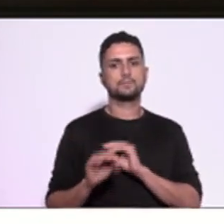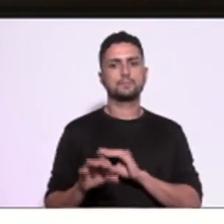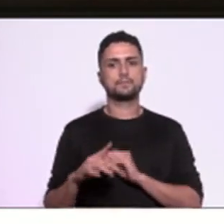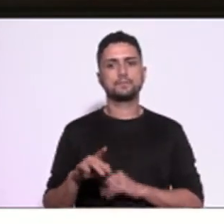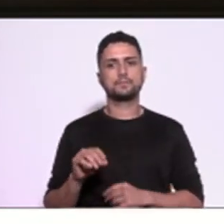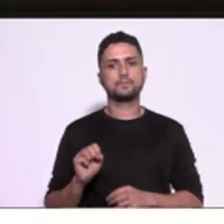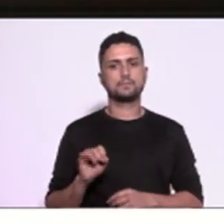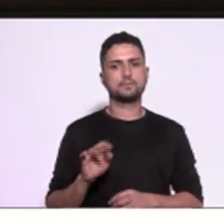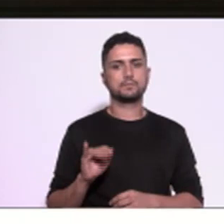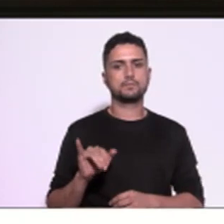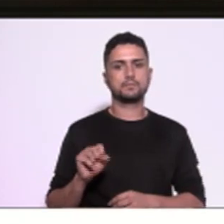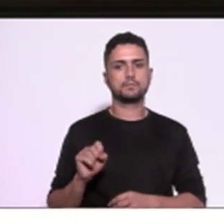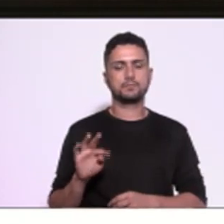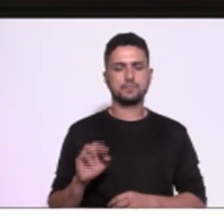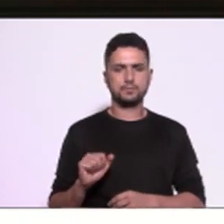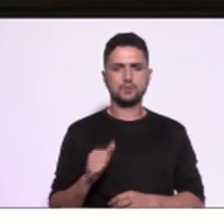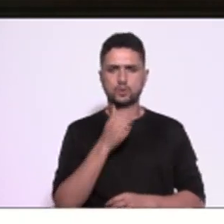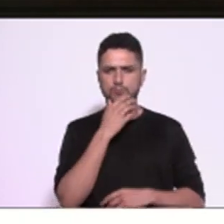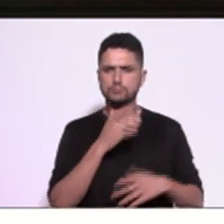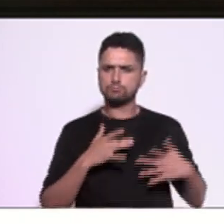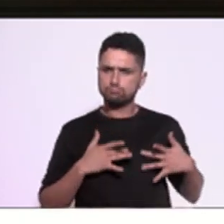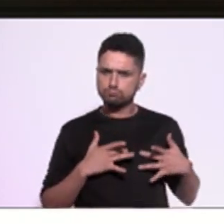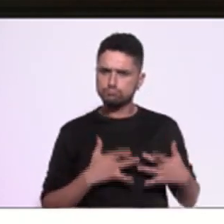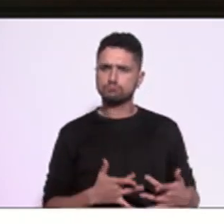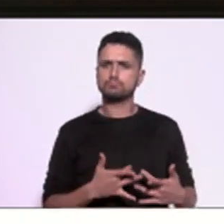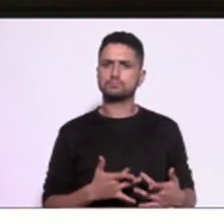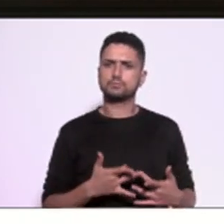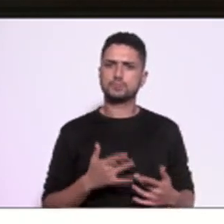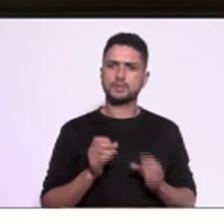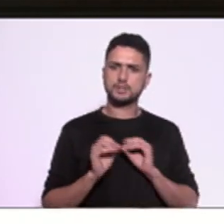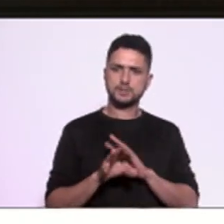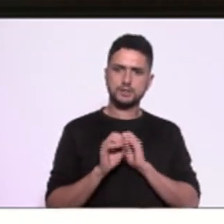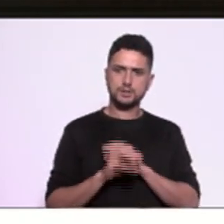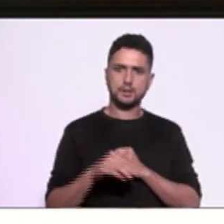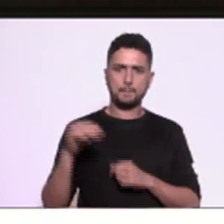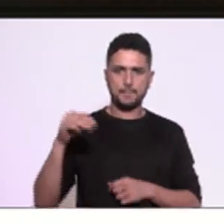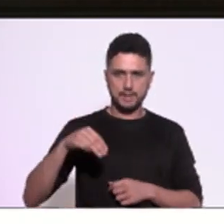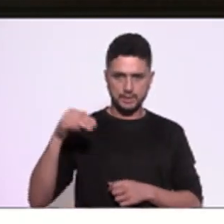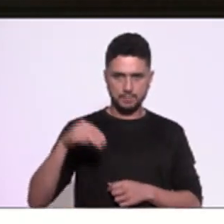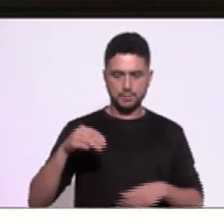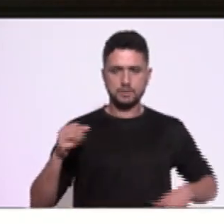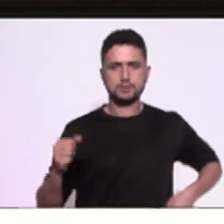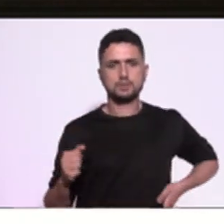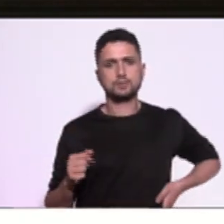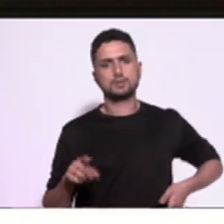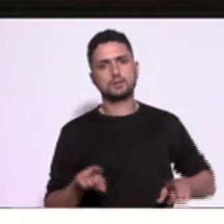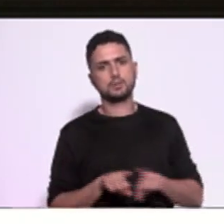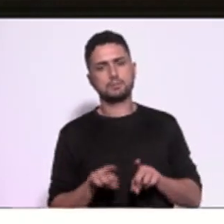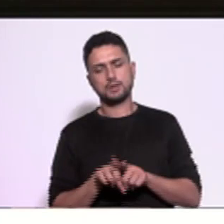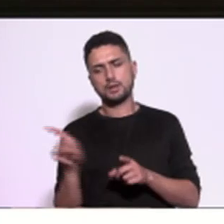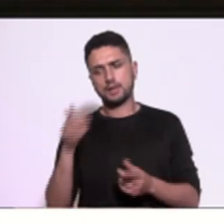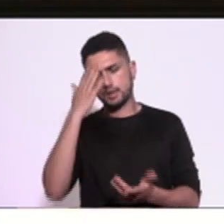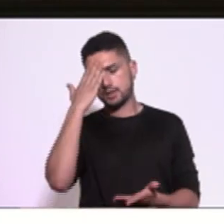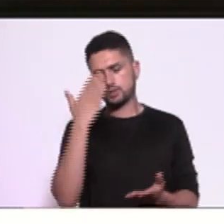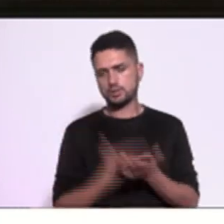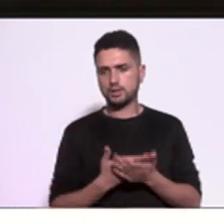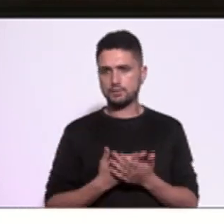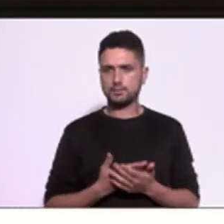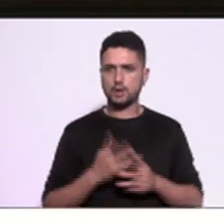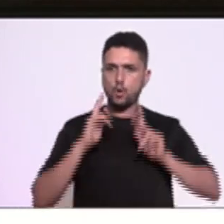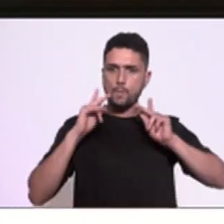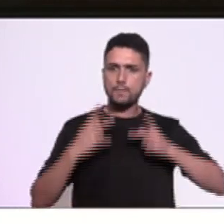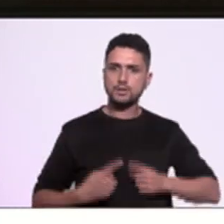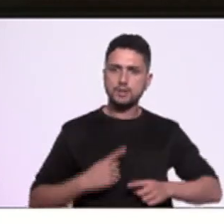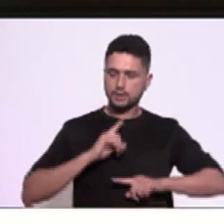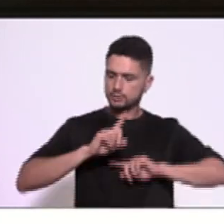sua vida a devoção e o ensino da matemática, a crença na evolução da humanidade e da ciência,